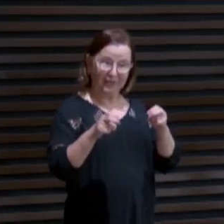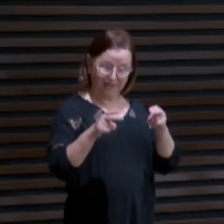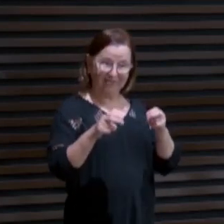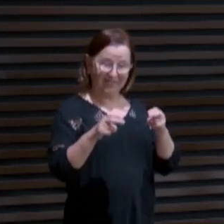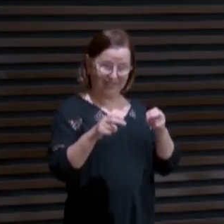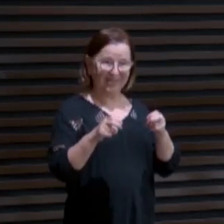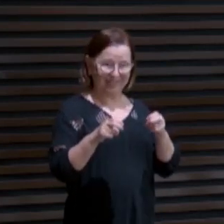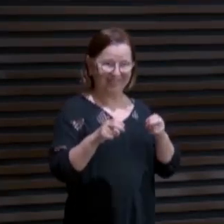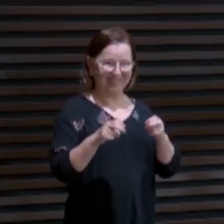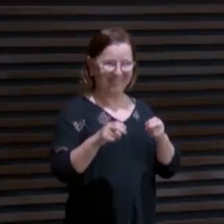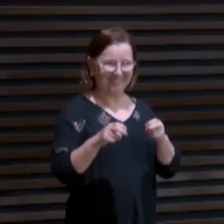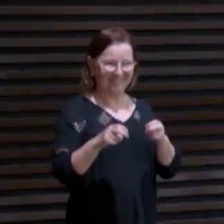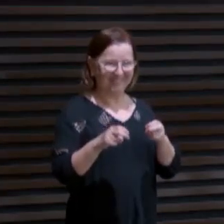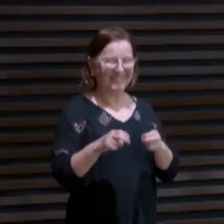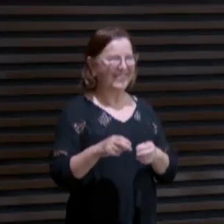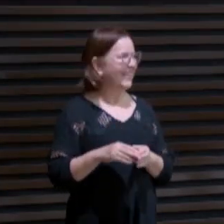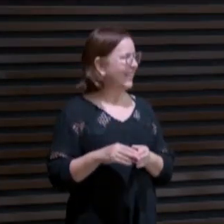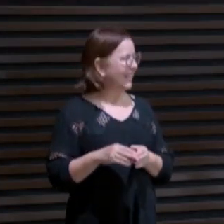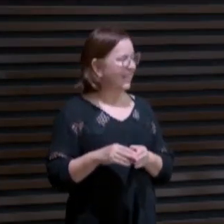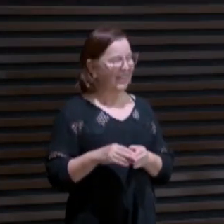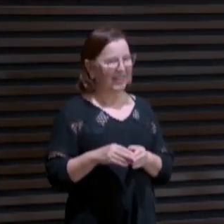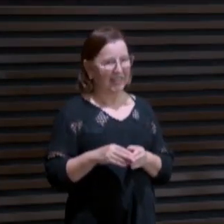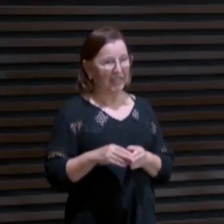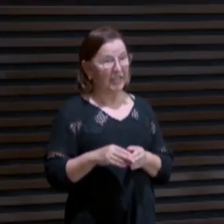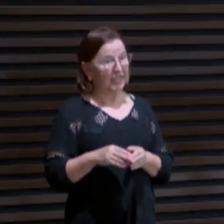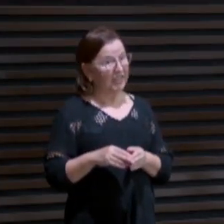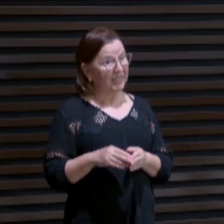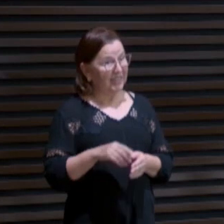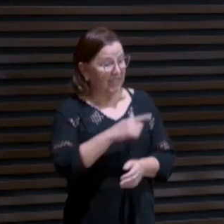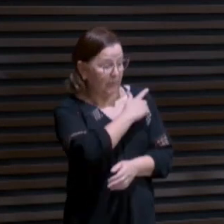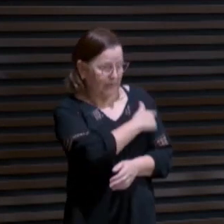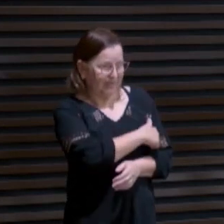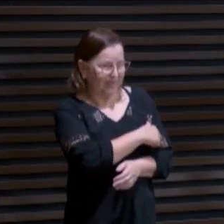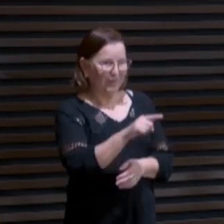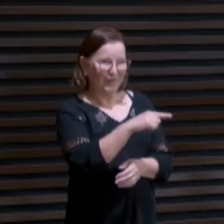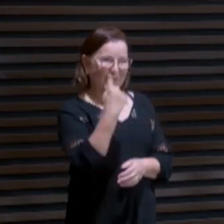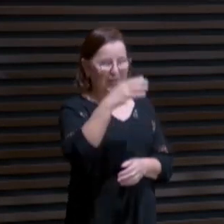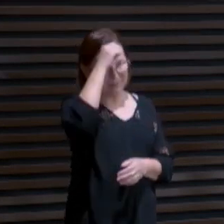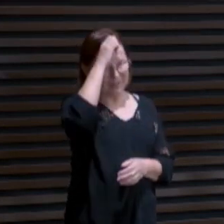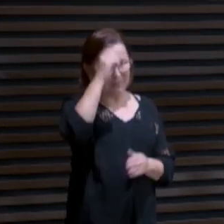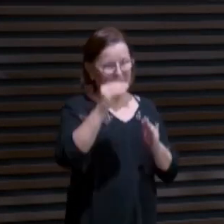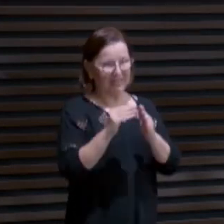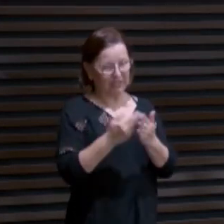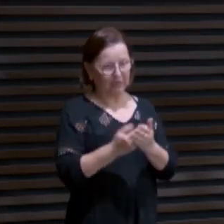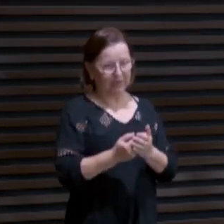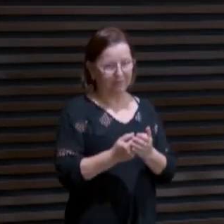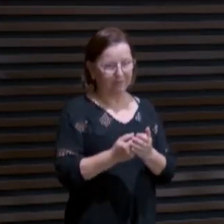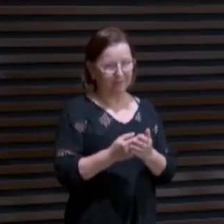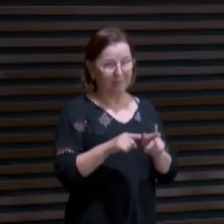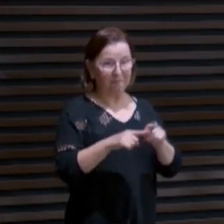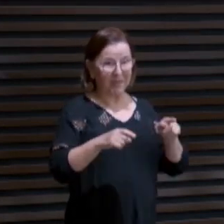ordem da natureza e educação da gente aprende na escola. Dá esse papel para uma criança.